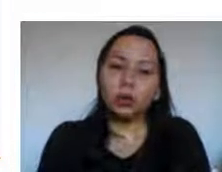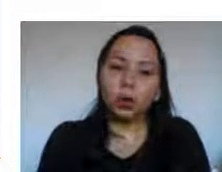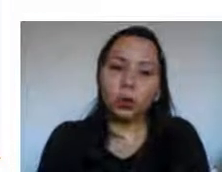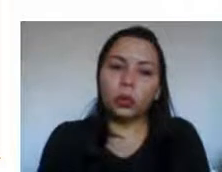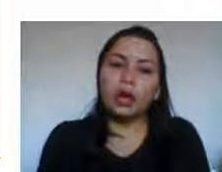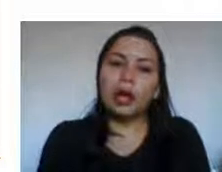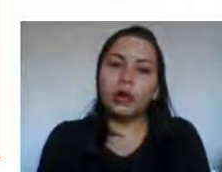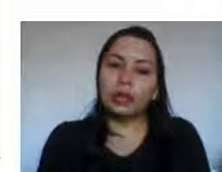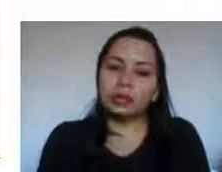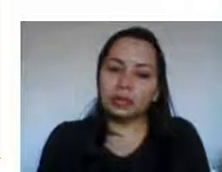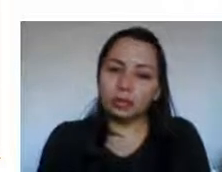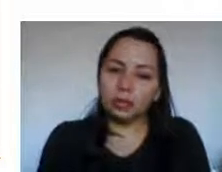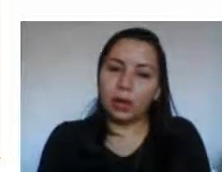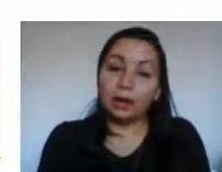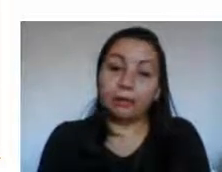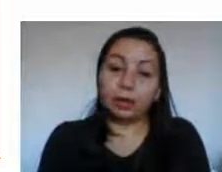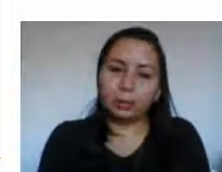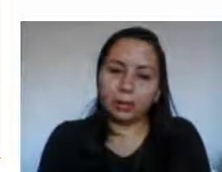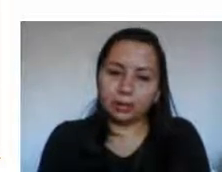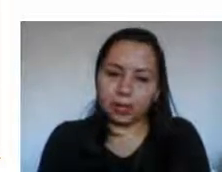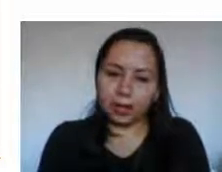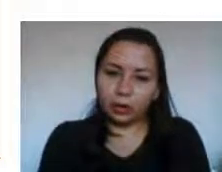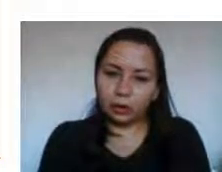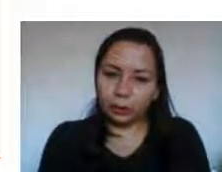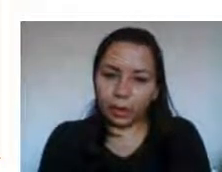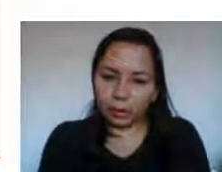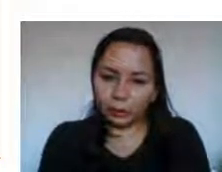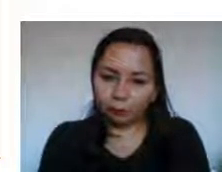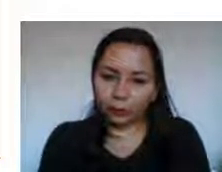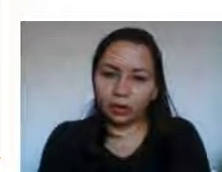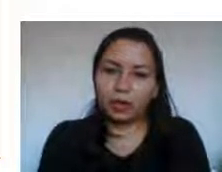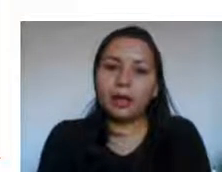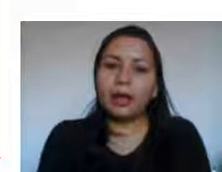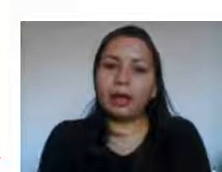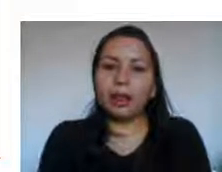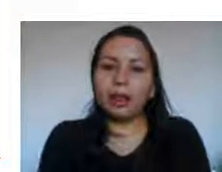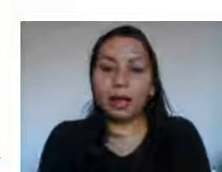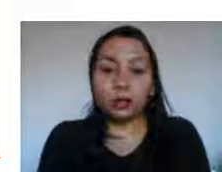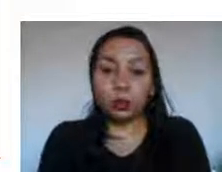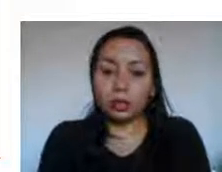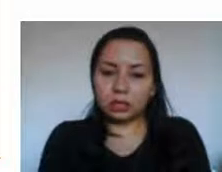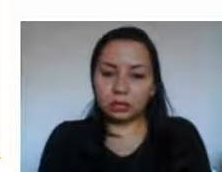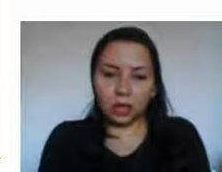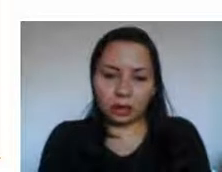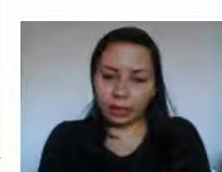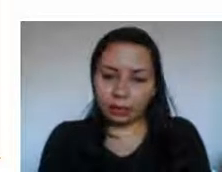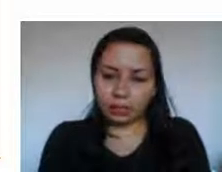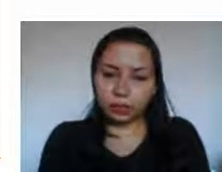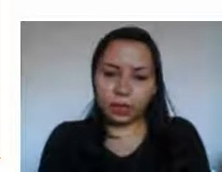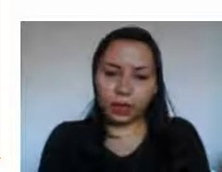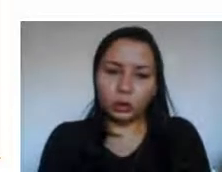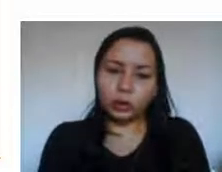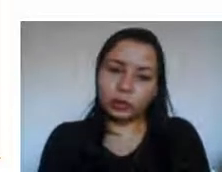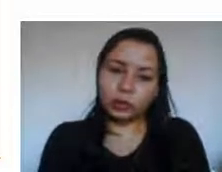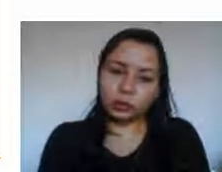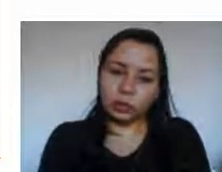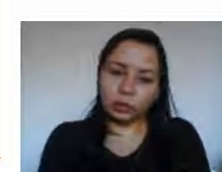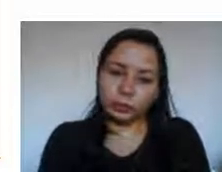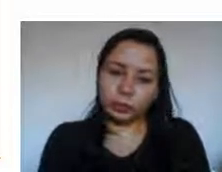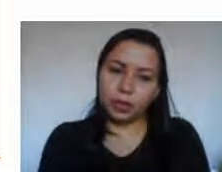De acordo com a organização, a frota pesqueira global, ela é 2 a 3 vezes maior